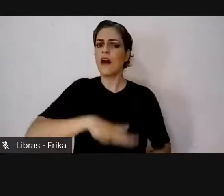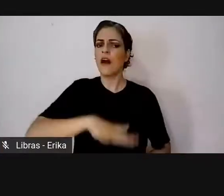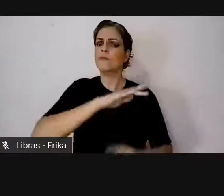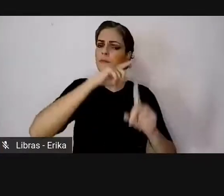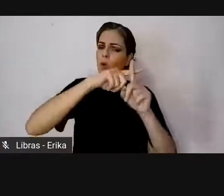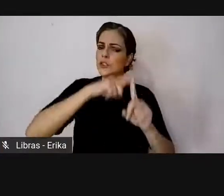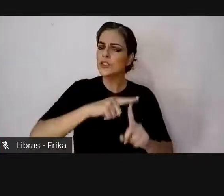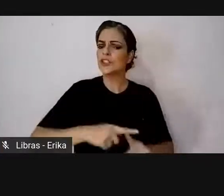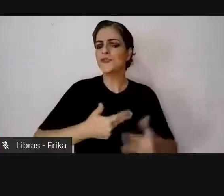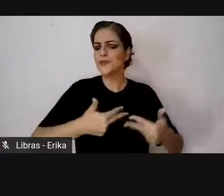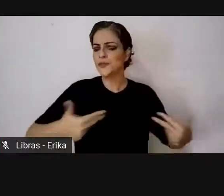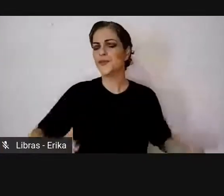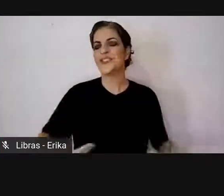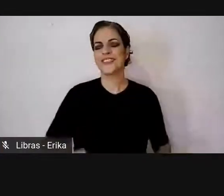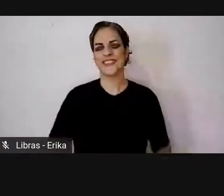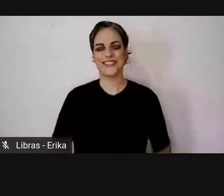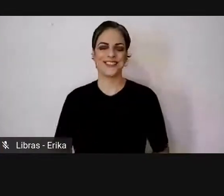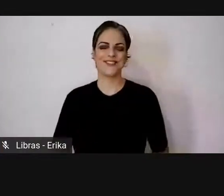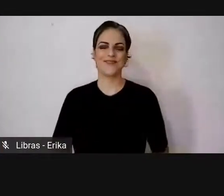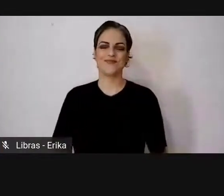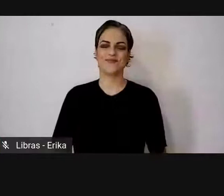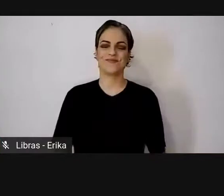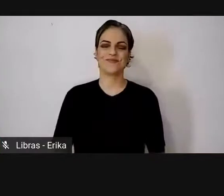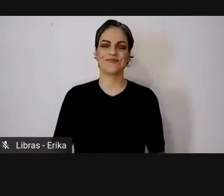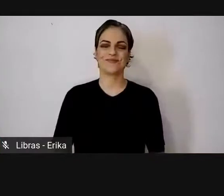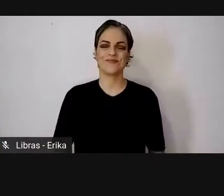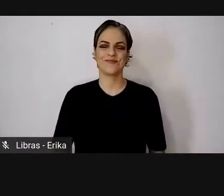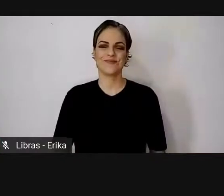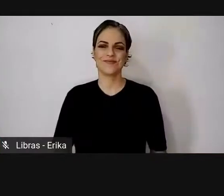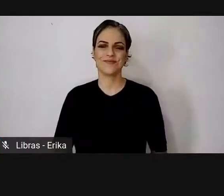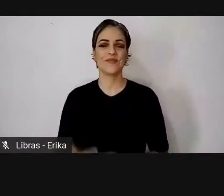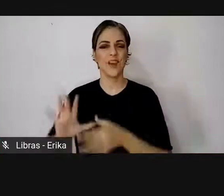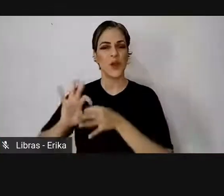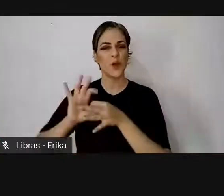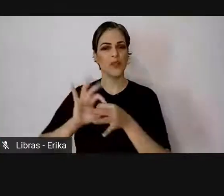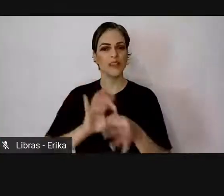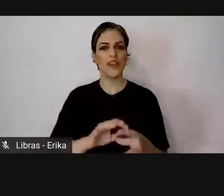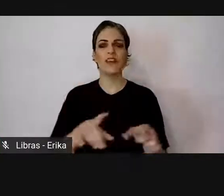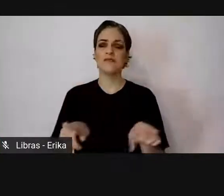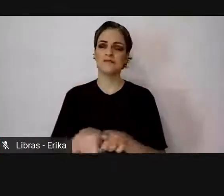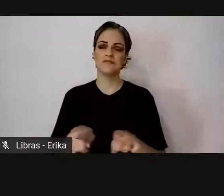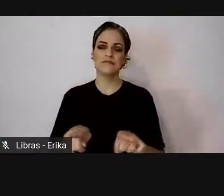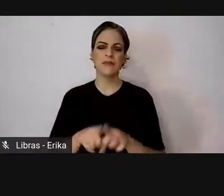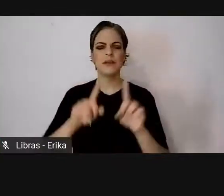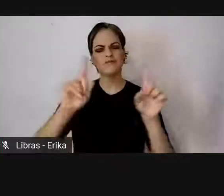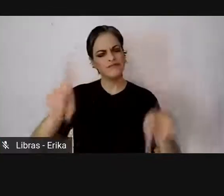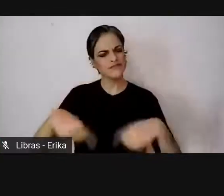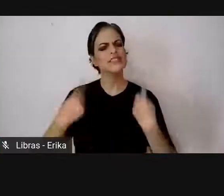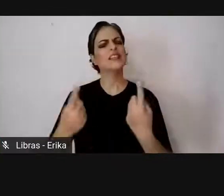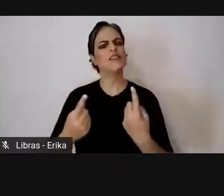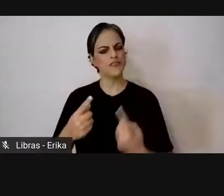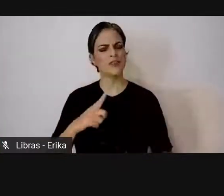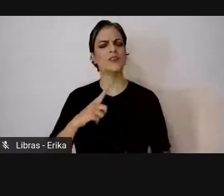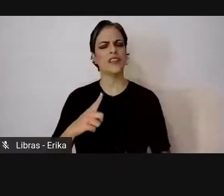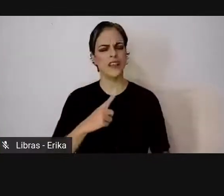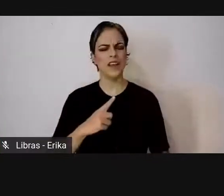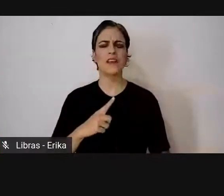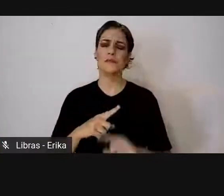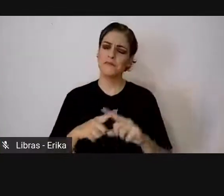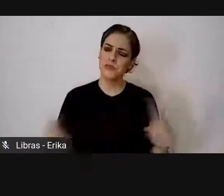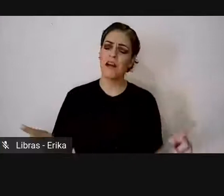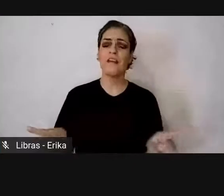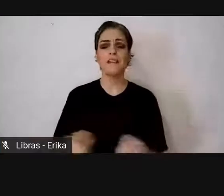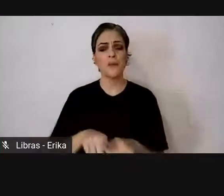Esse cenário, né, ao mesmo tempo que nos desafia, ele nos abre possibilidades fantásticas. Quem